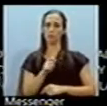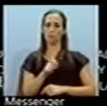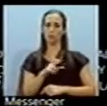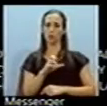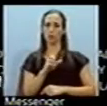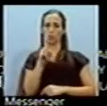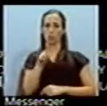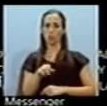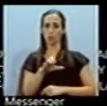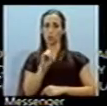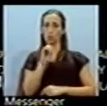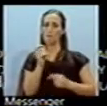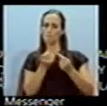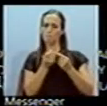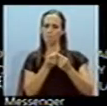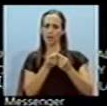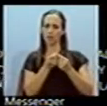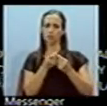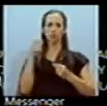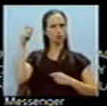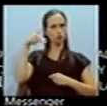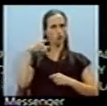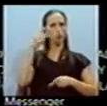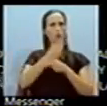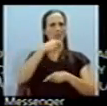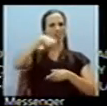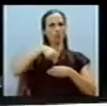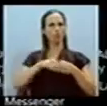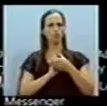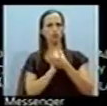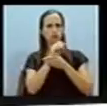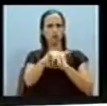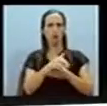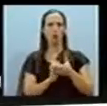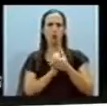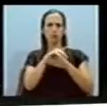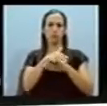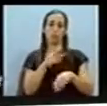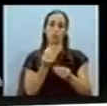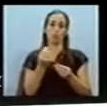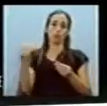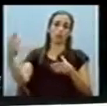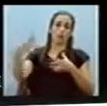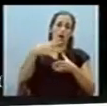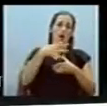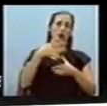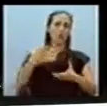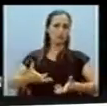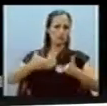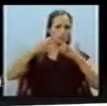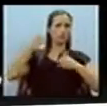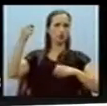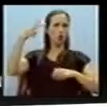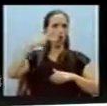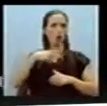mais próximo do Sol, que se calhar teve uma atividade vulcânica muito intensa. Recebeu muito mais calor do Sol, está sujeito a uma força gravitacional do Sol muito